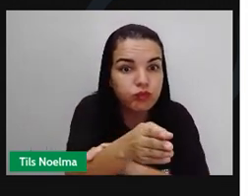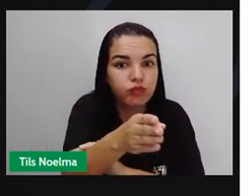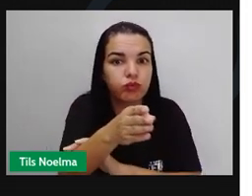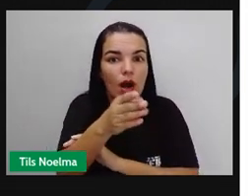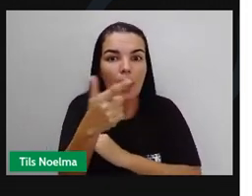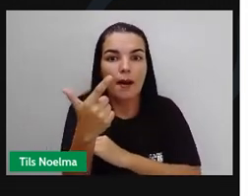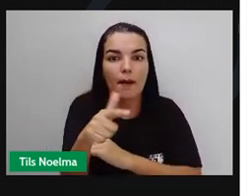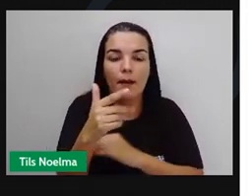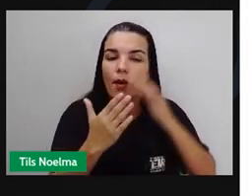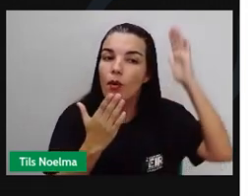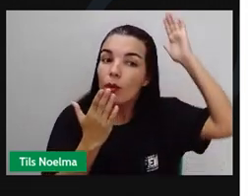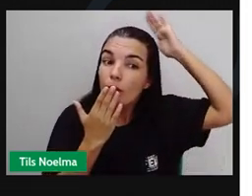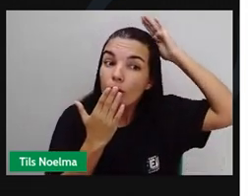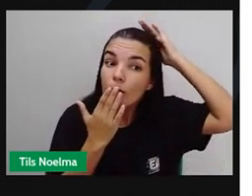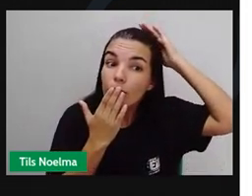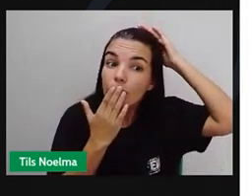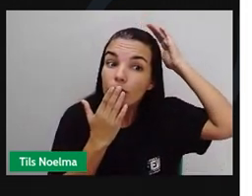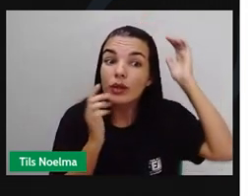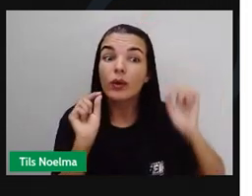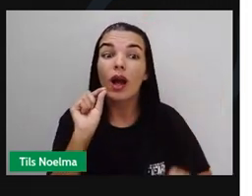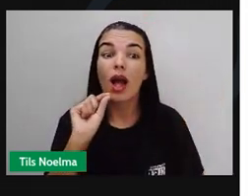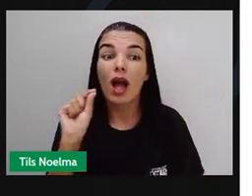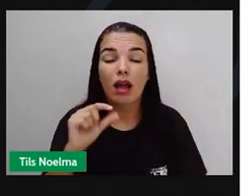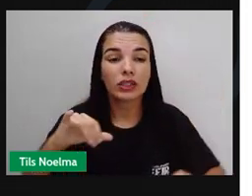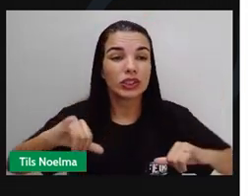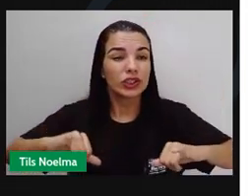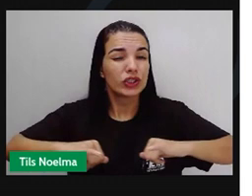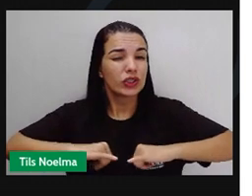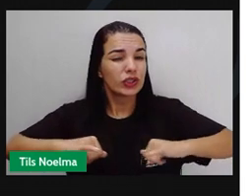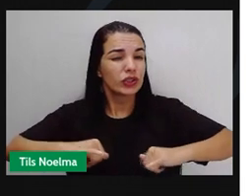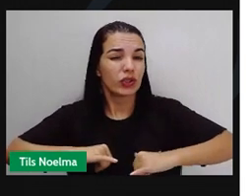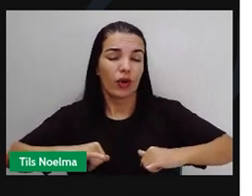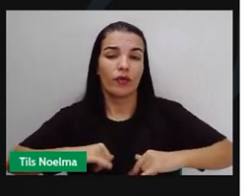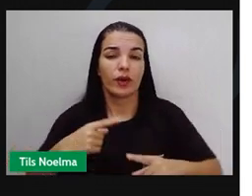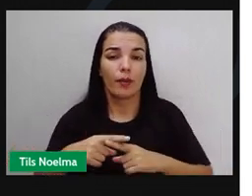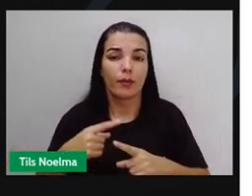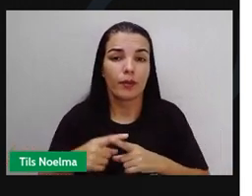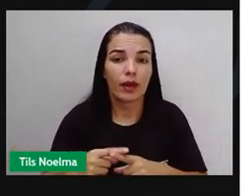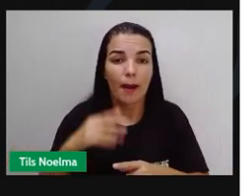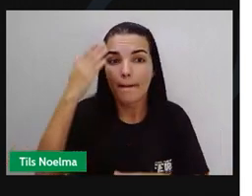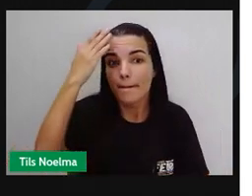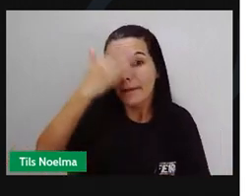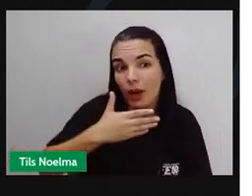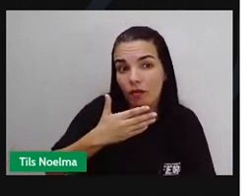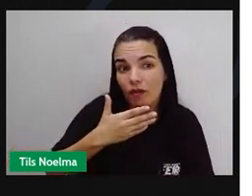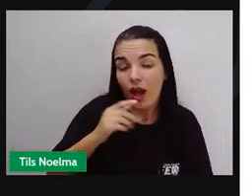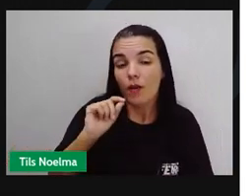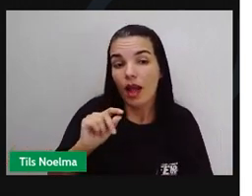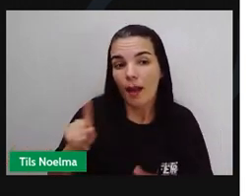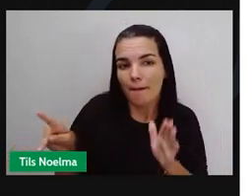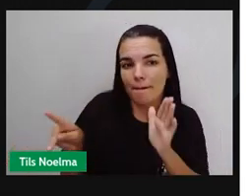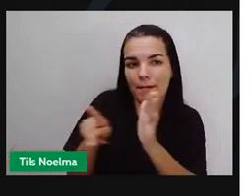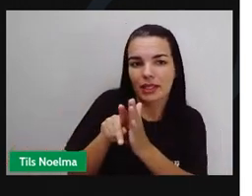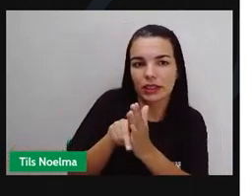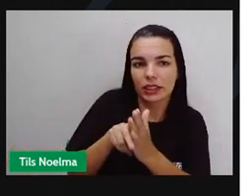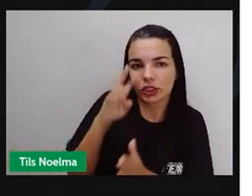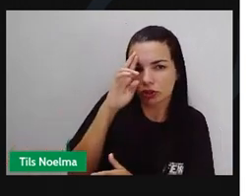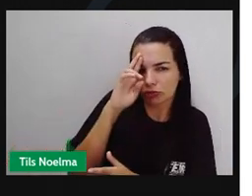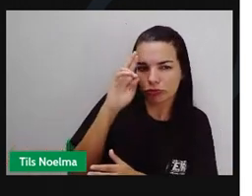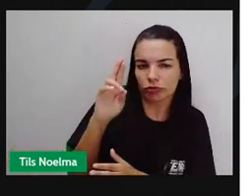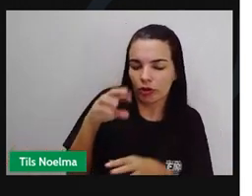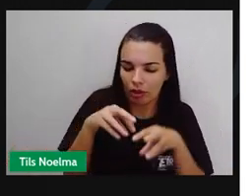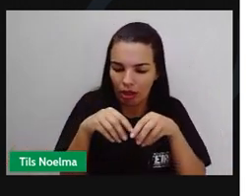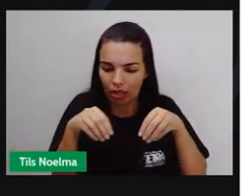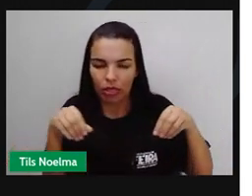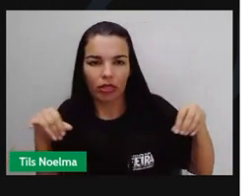conflitos entre comunidades tradicionais e os proprietários das fazendas. Para provar que são os verdadeiros donos das terras, muitos